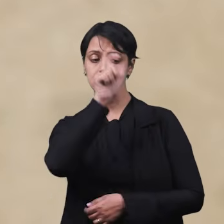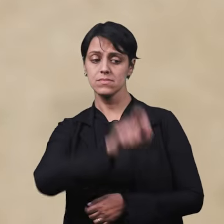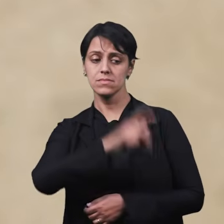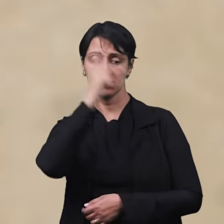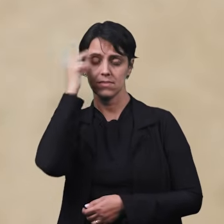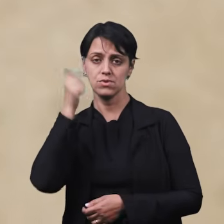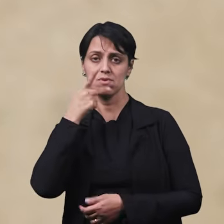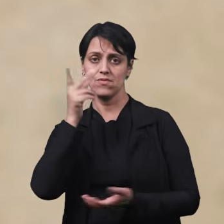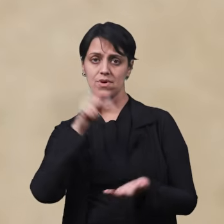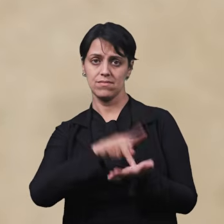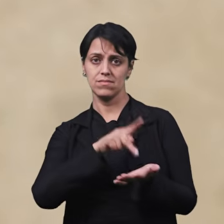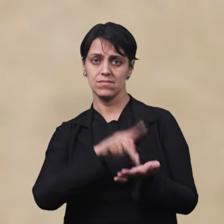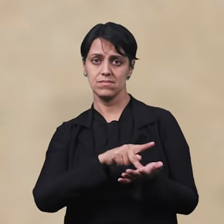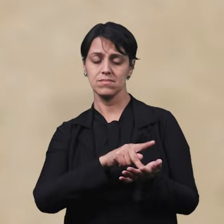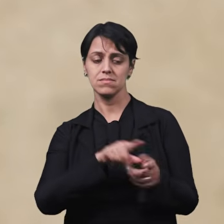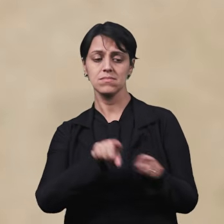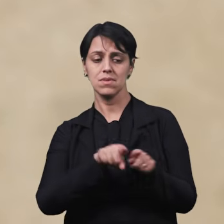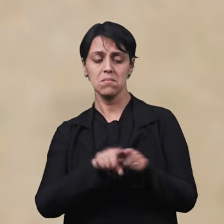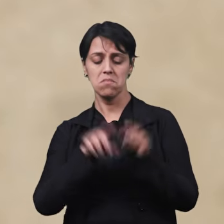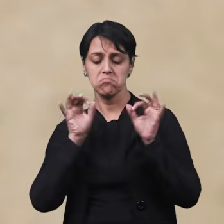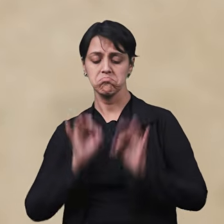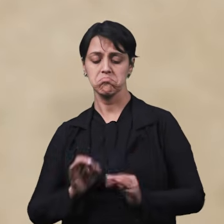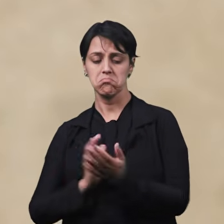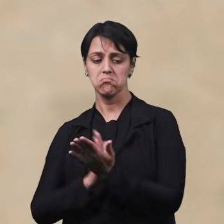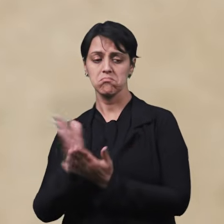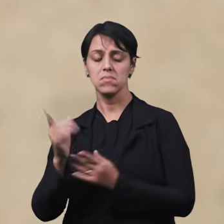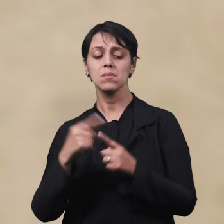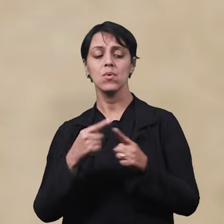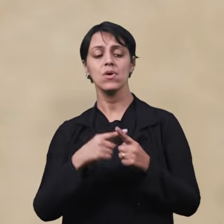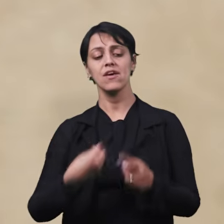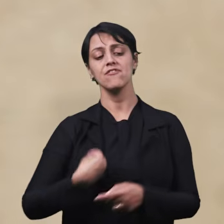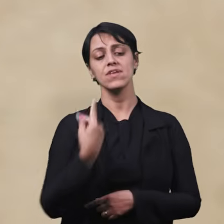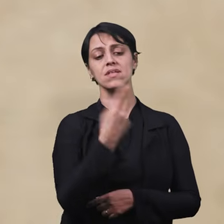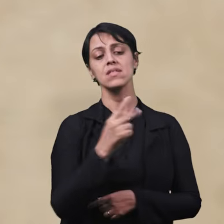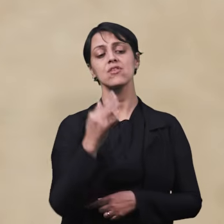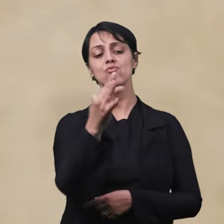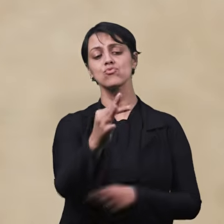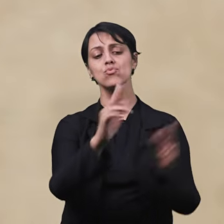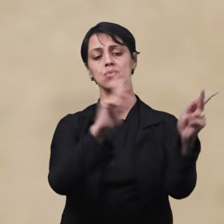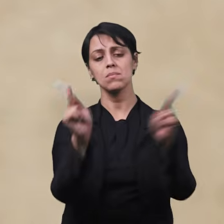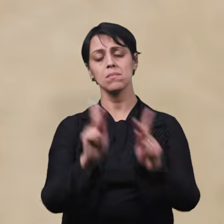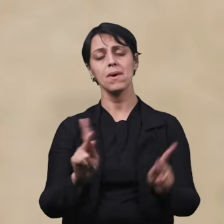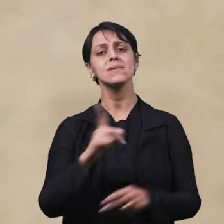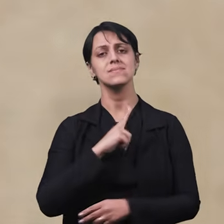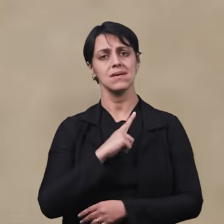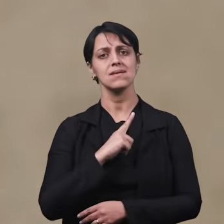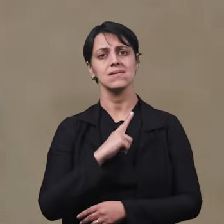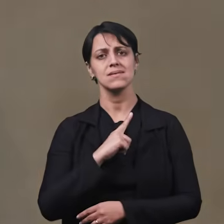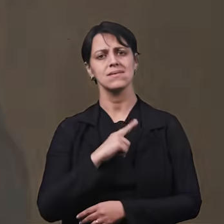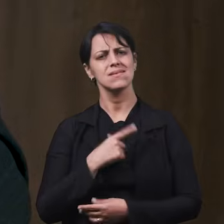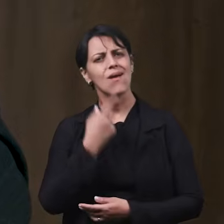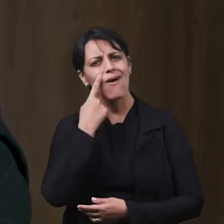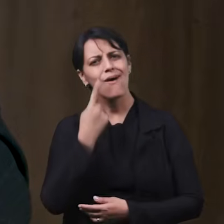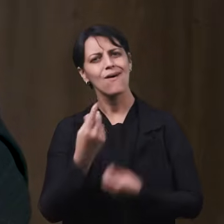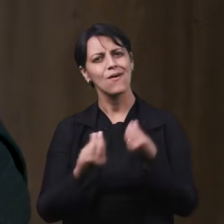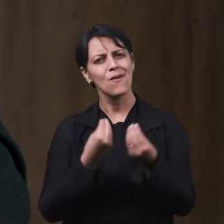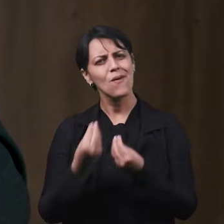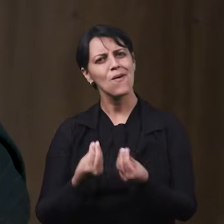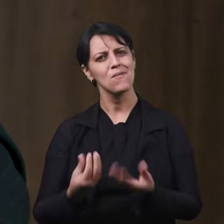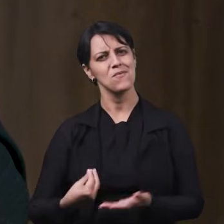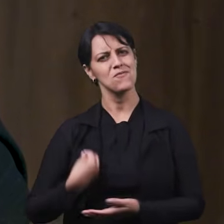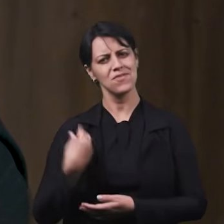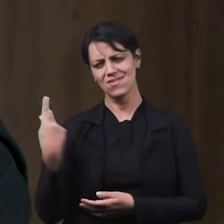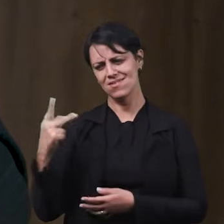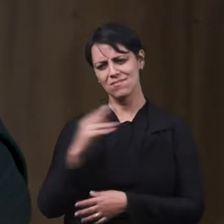e considere o que é reto, porque o futuro desse homem será de paz. Olha essa aplicação prática na